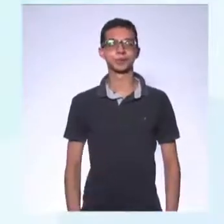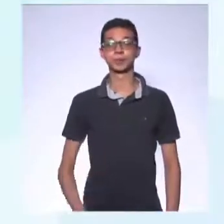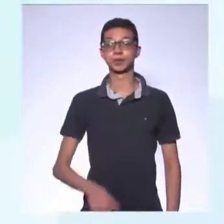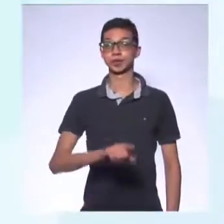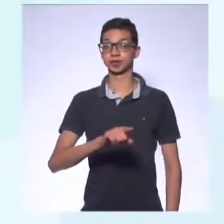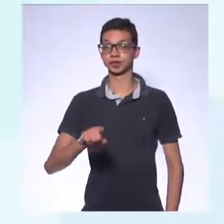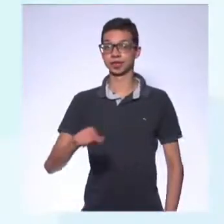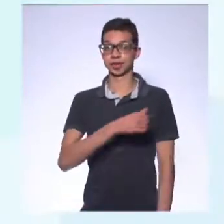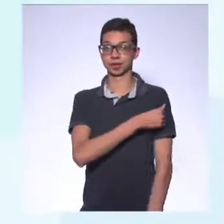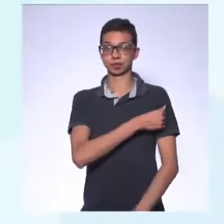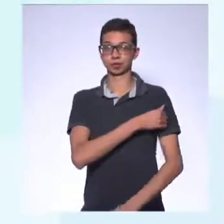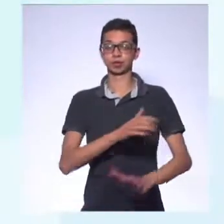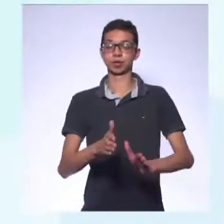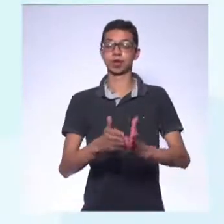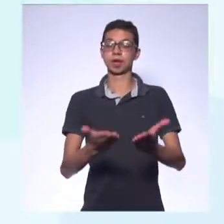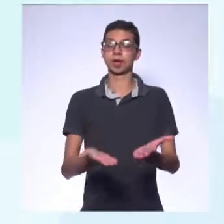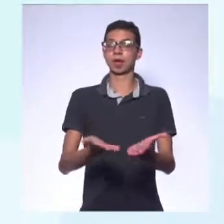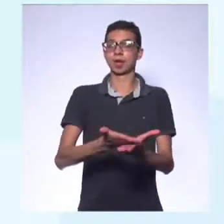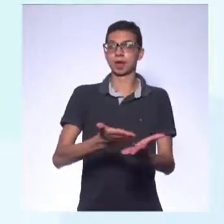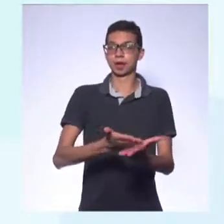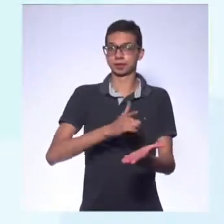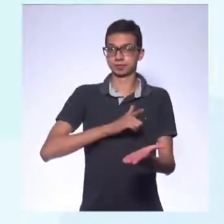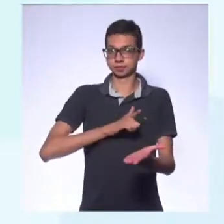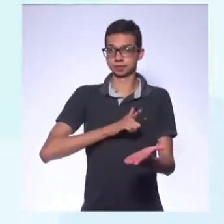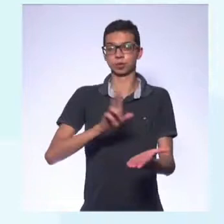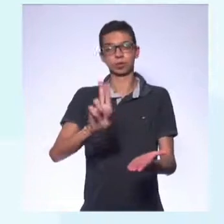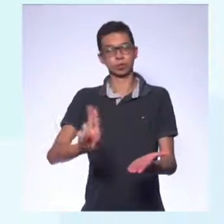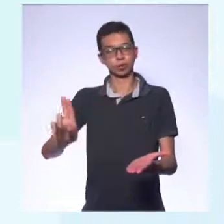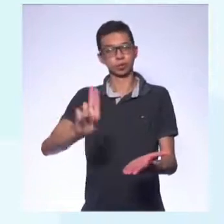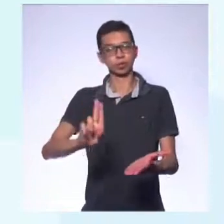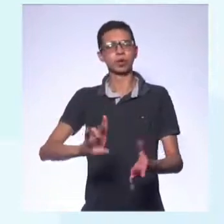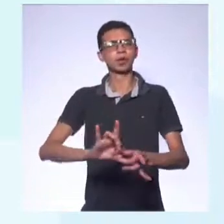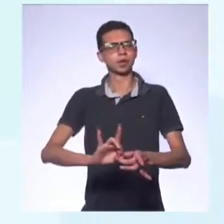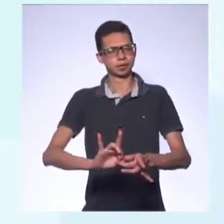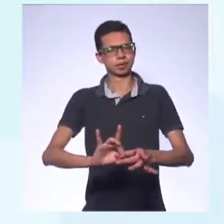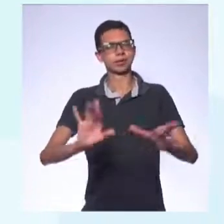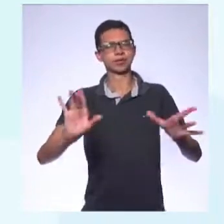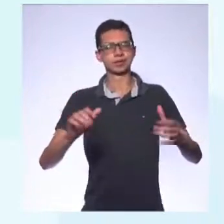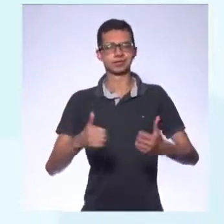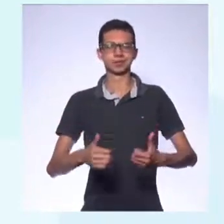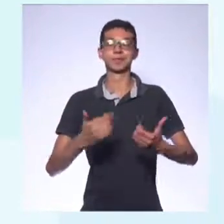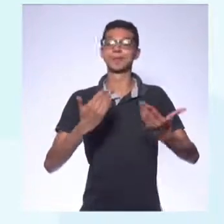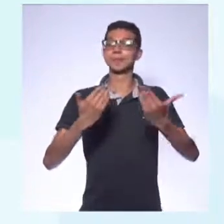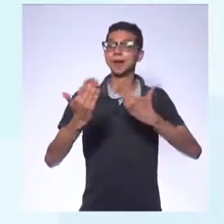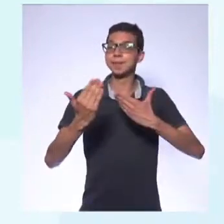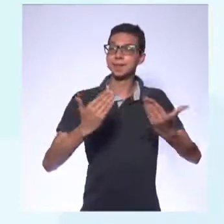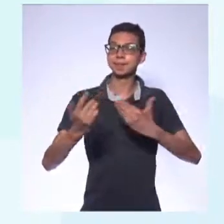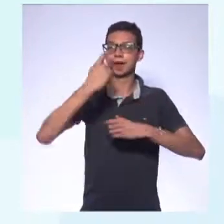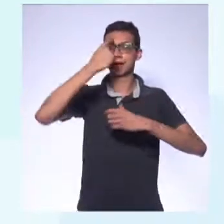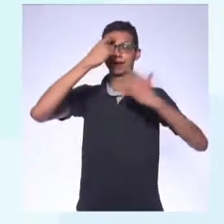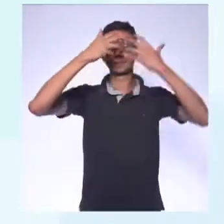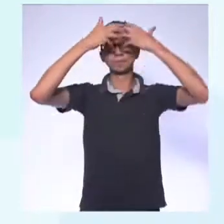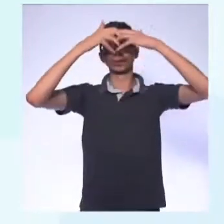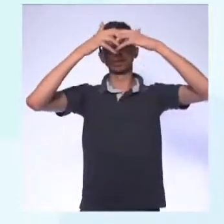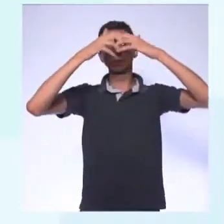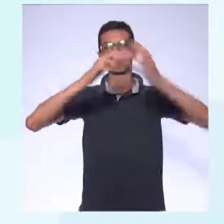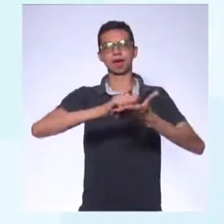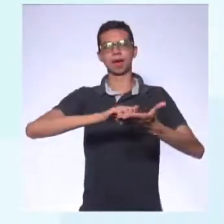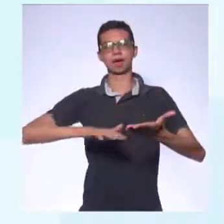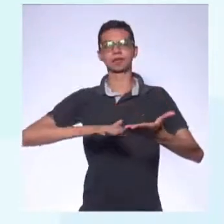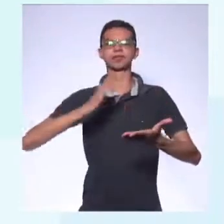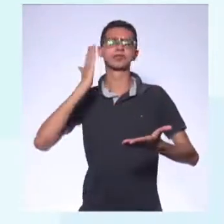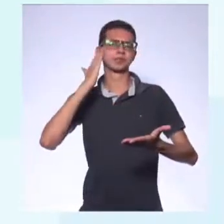caderninho do aluno, tá bom? Pode utilizar, a gente vai refletir aqui, né, discutir, debater, resolver atividades,